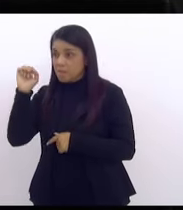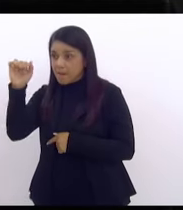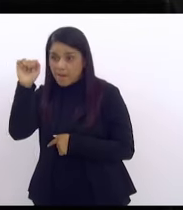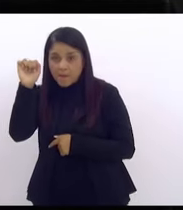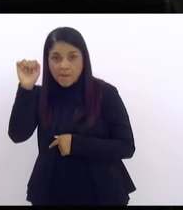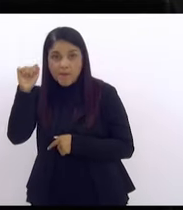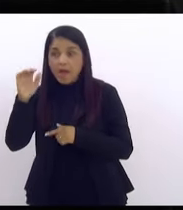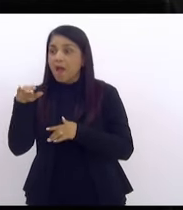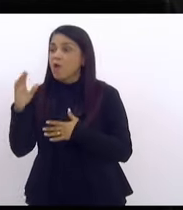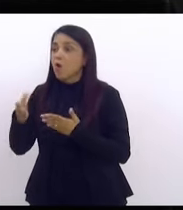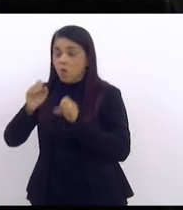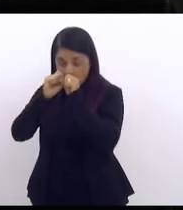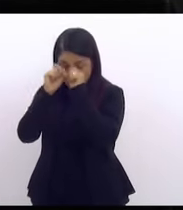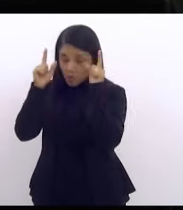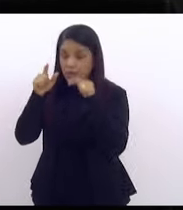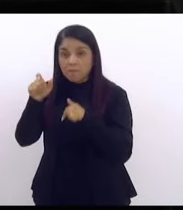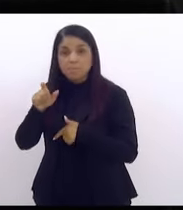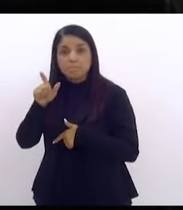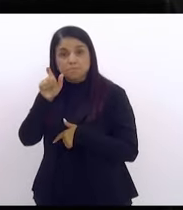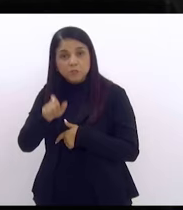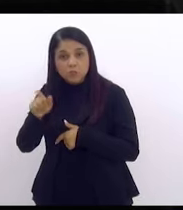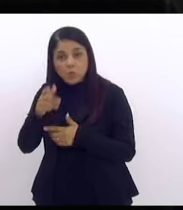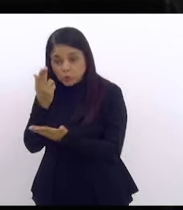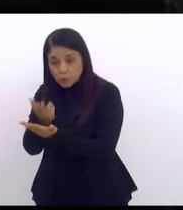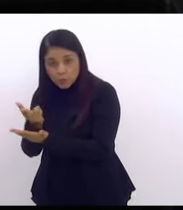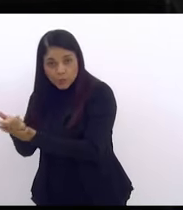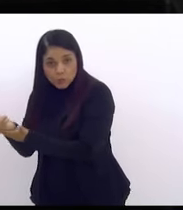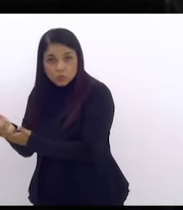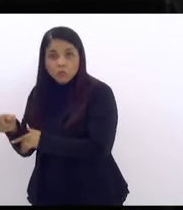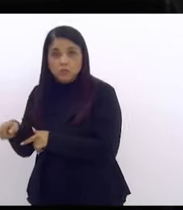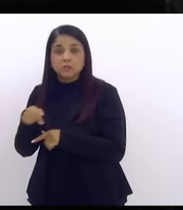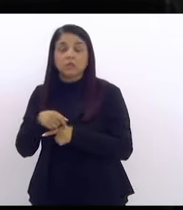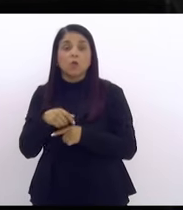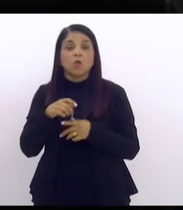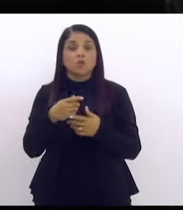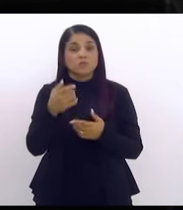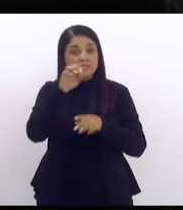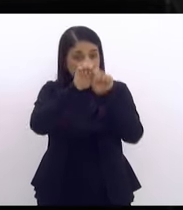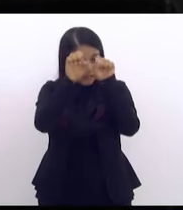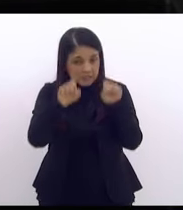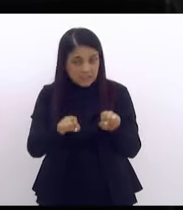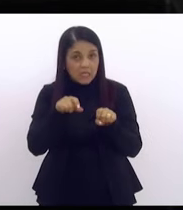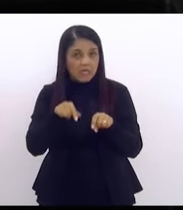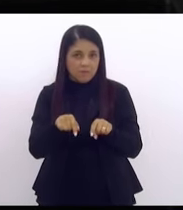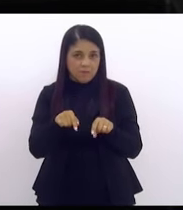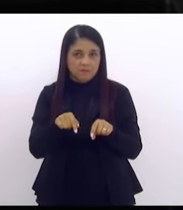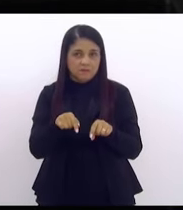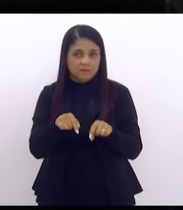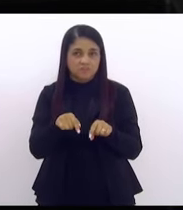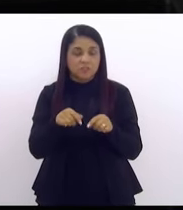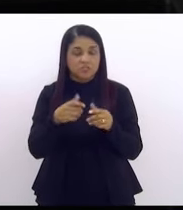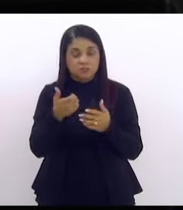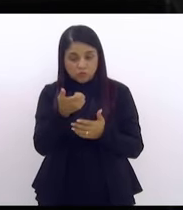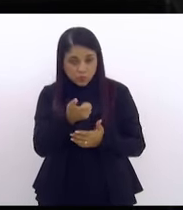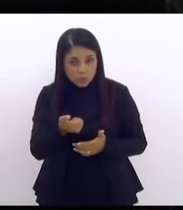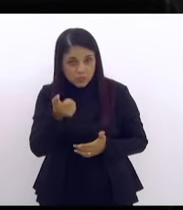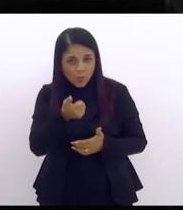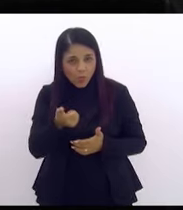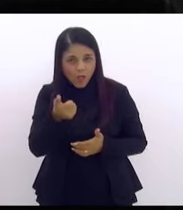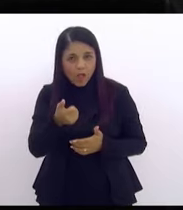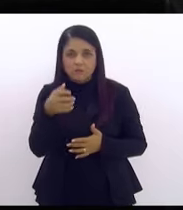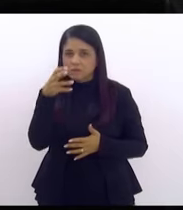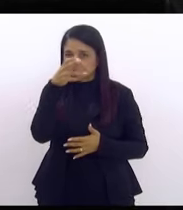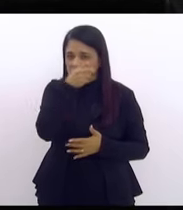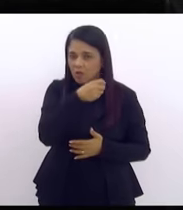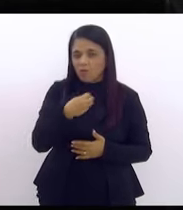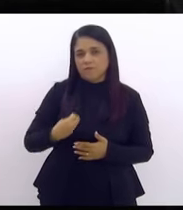estavam dormindo. Então, esse sistema do Cell Broadcast, ele, estando instalado, ele vai